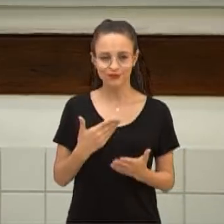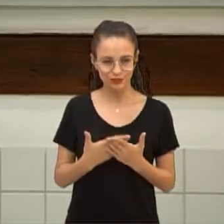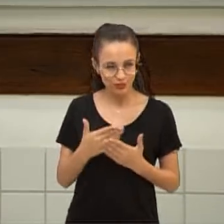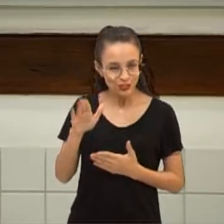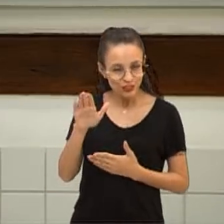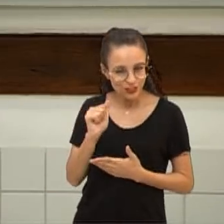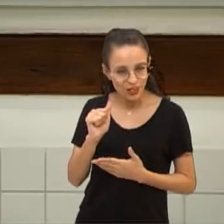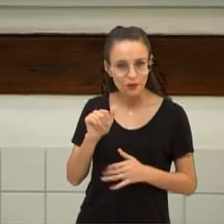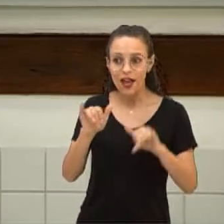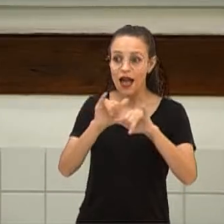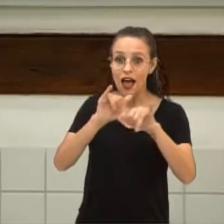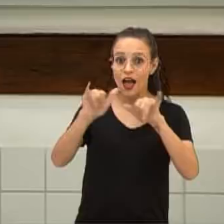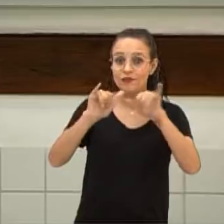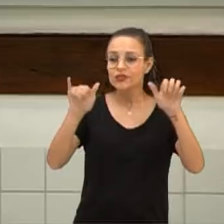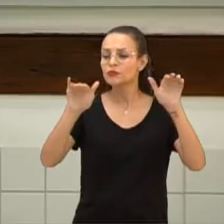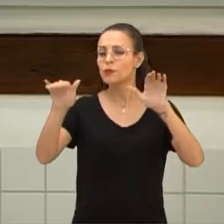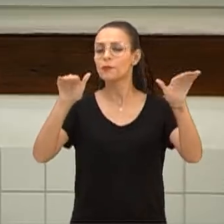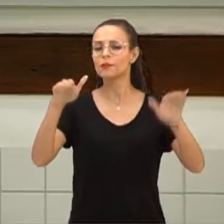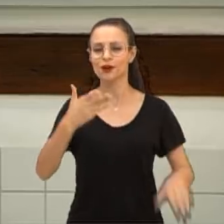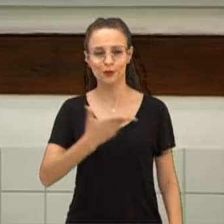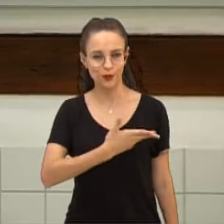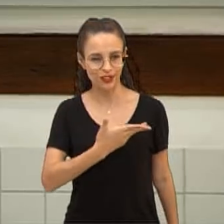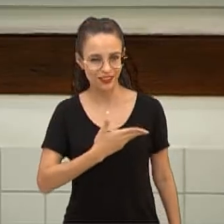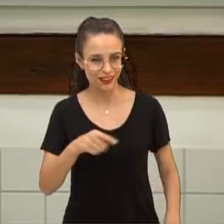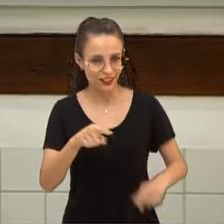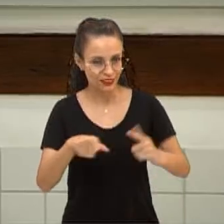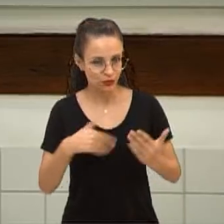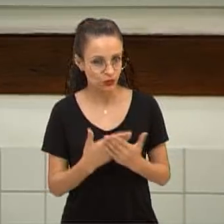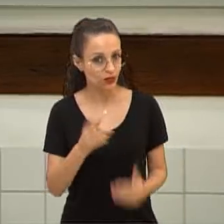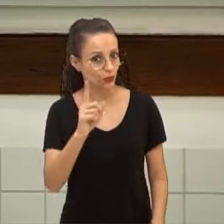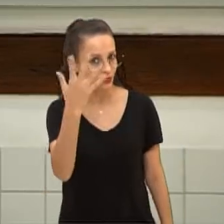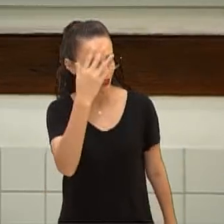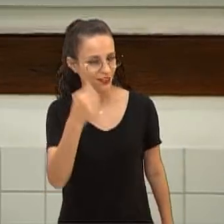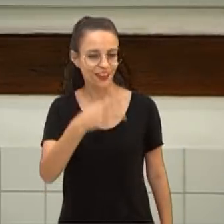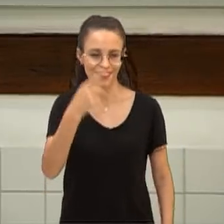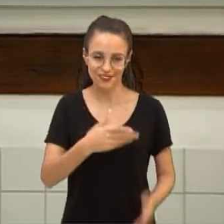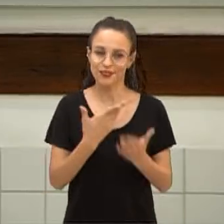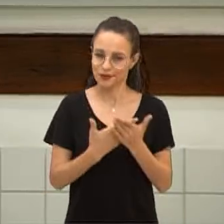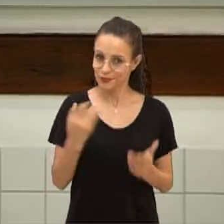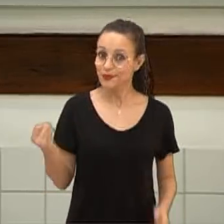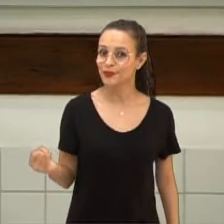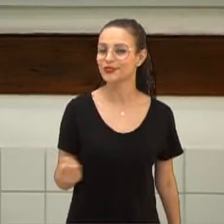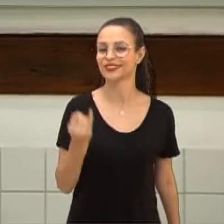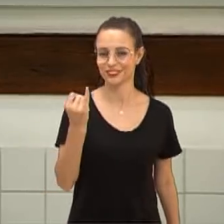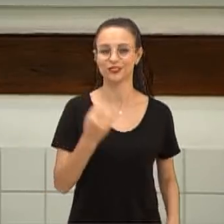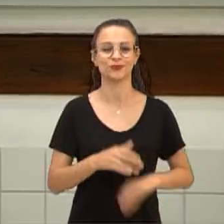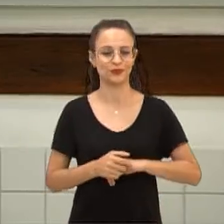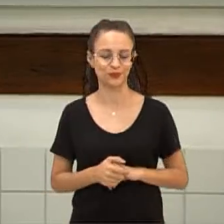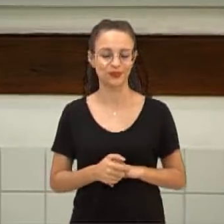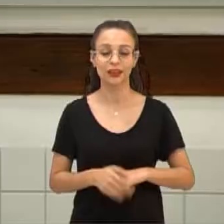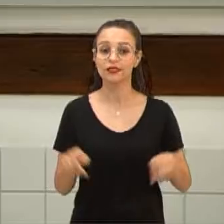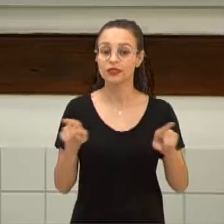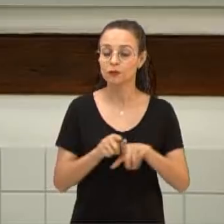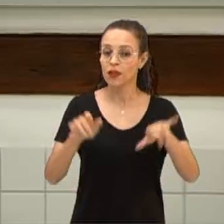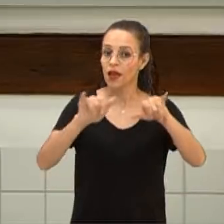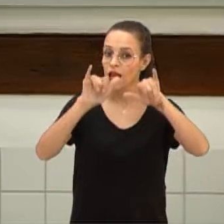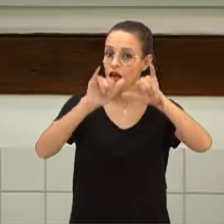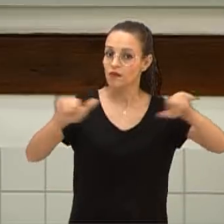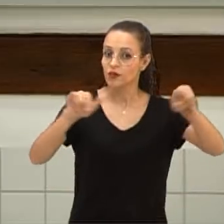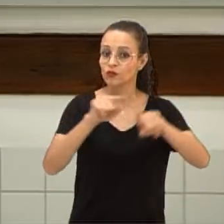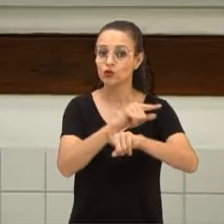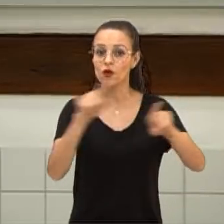estudar, avisem os colegas da turma. Não esqueça, essa aula é muito importante. Também gostaria de avisar aqueles que ainda não